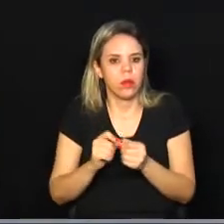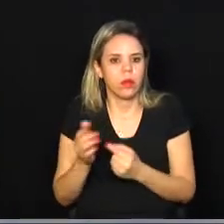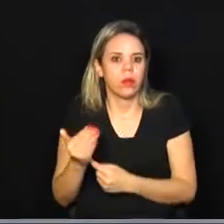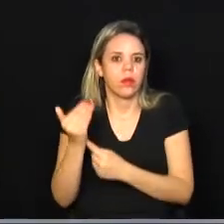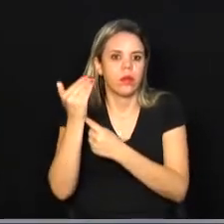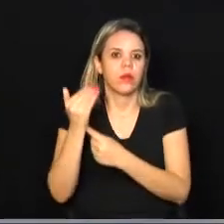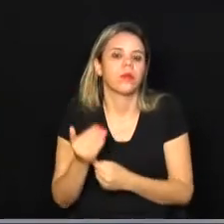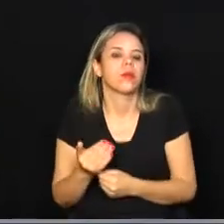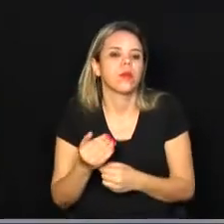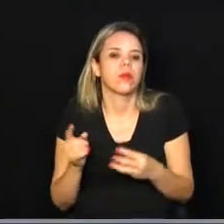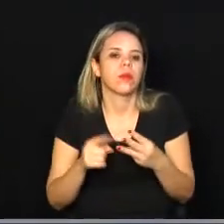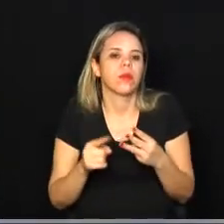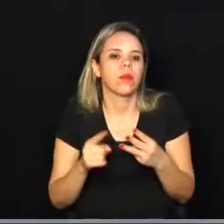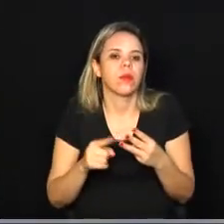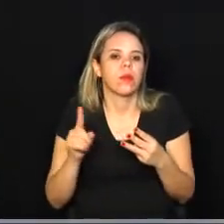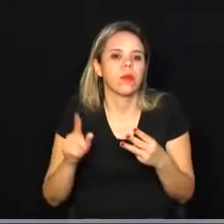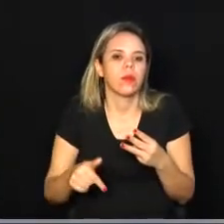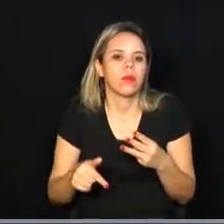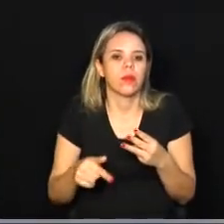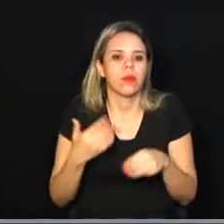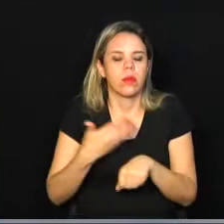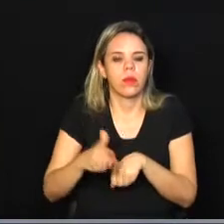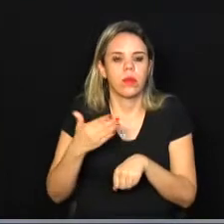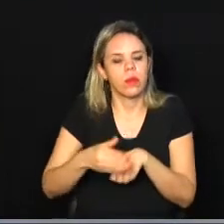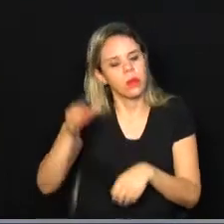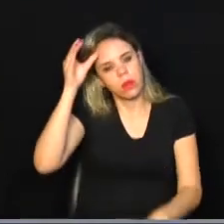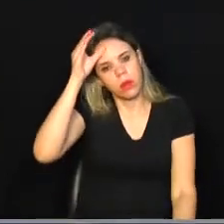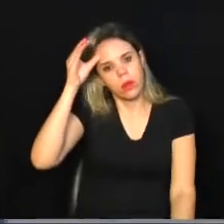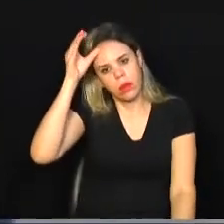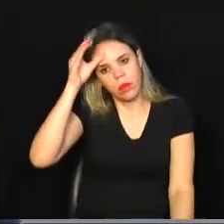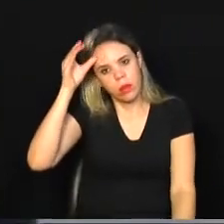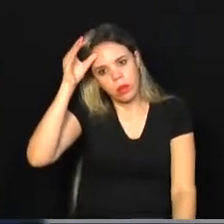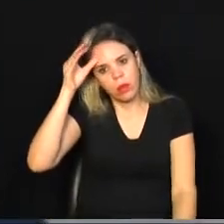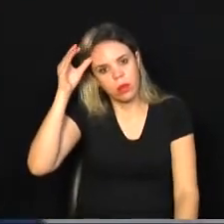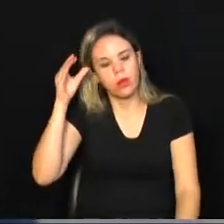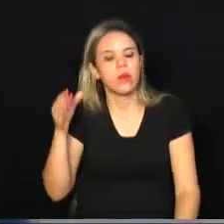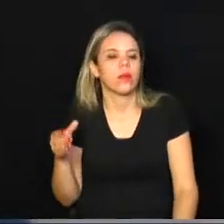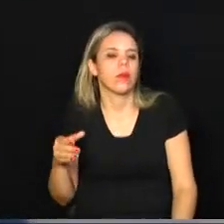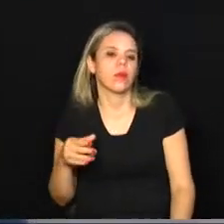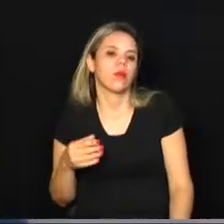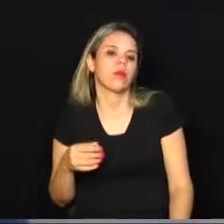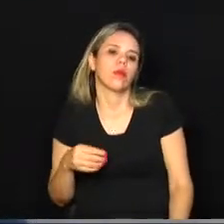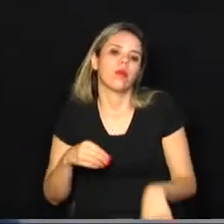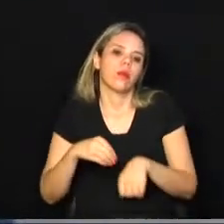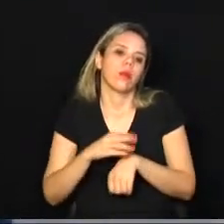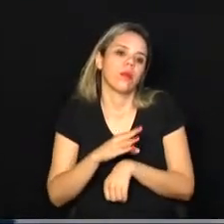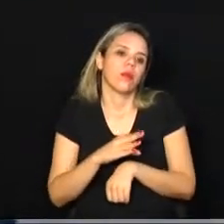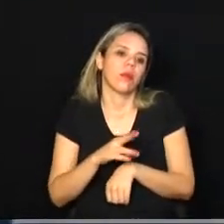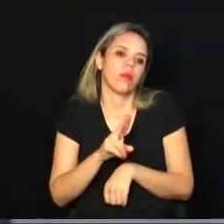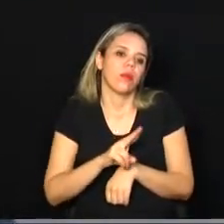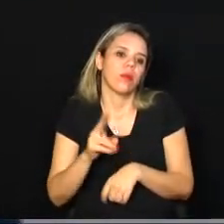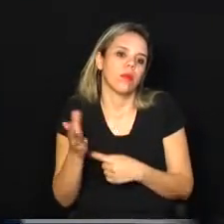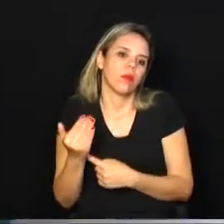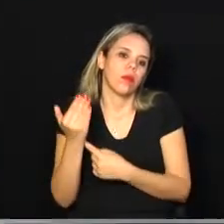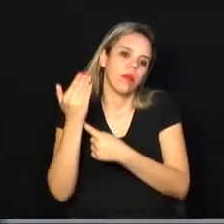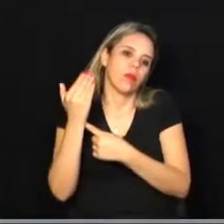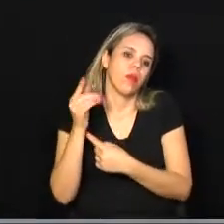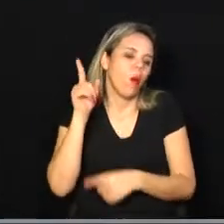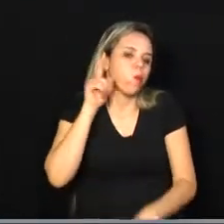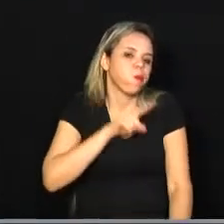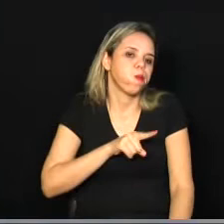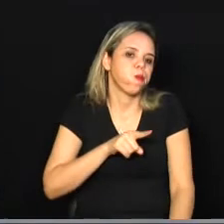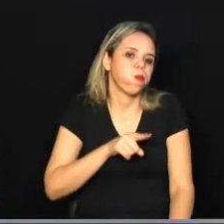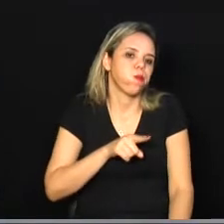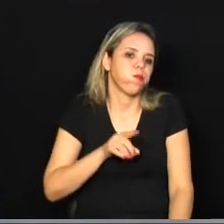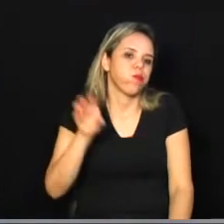tecnologia. E o terceiro pilar são esses treinamentos cognitivos. E aí nós importamos a tecnologia dos Estados Unidos